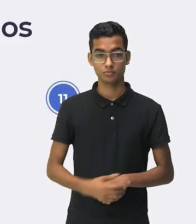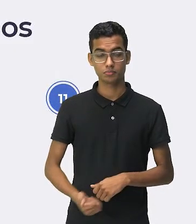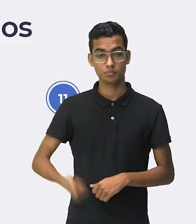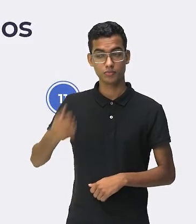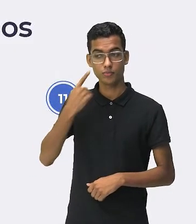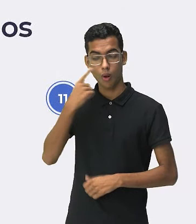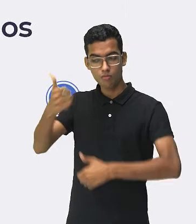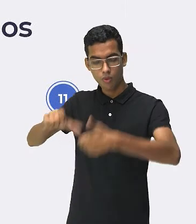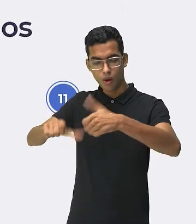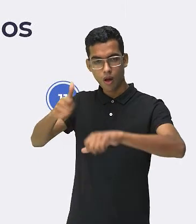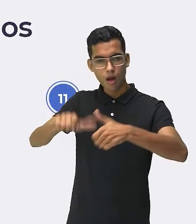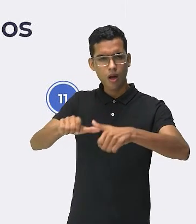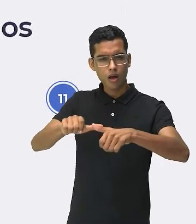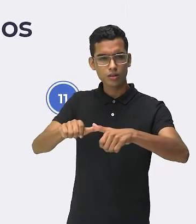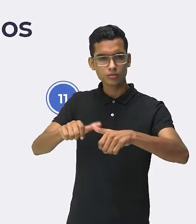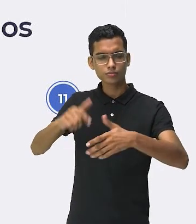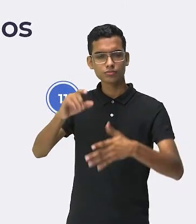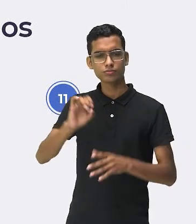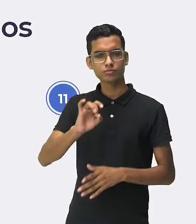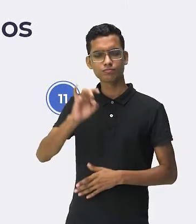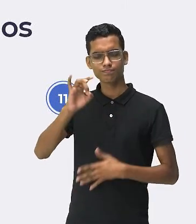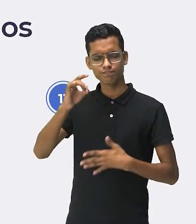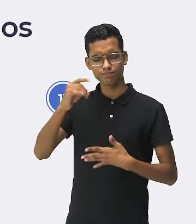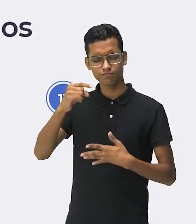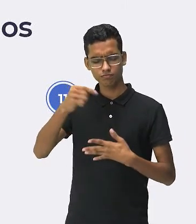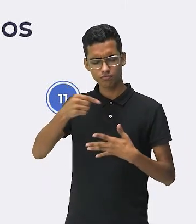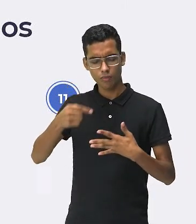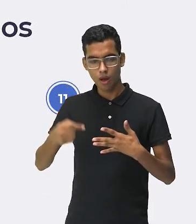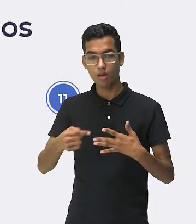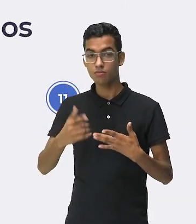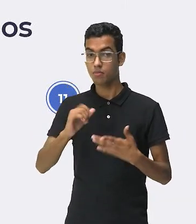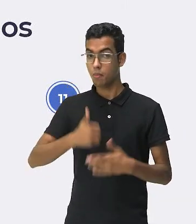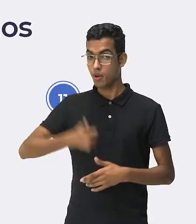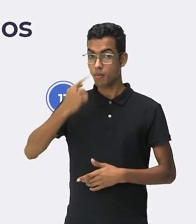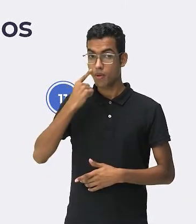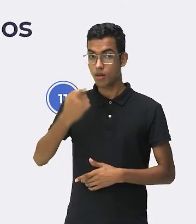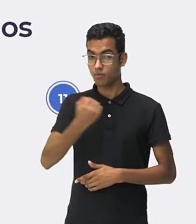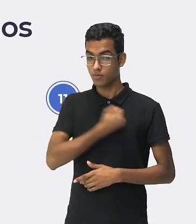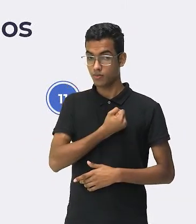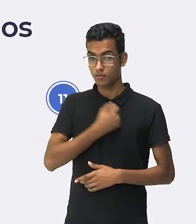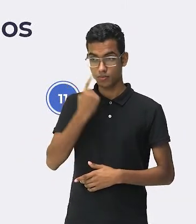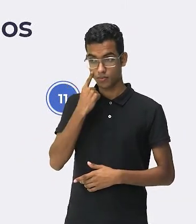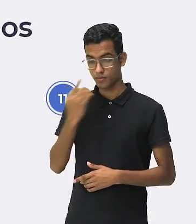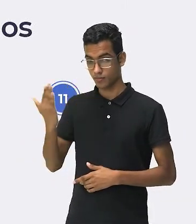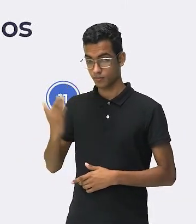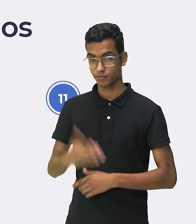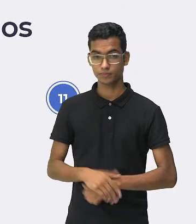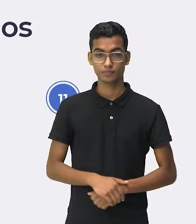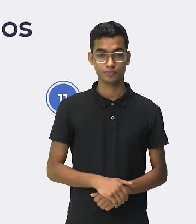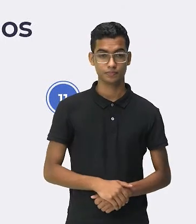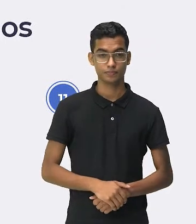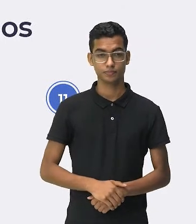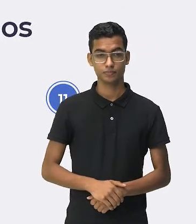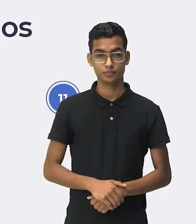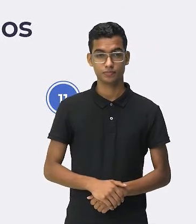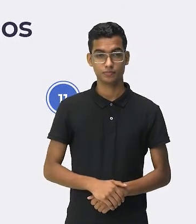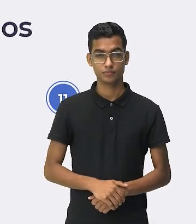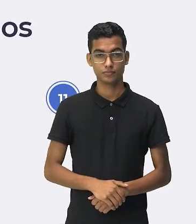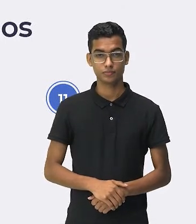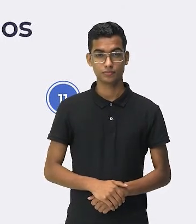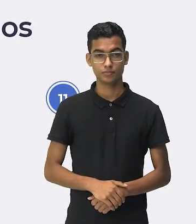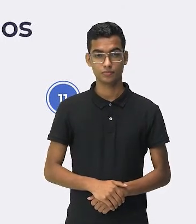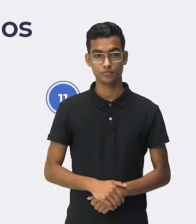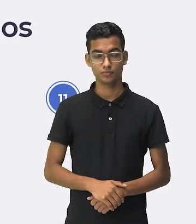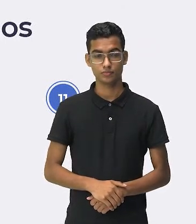analisar cada uma das questões. Certo? Então, observem aí.